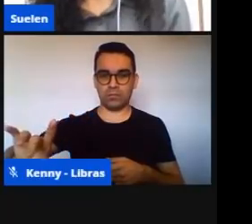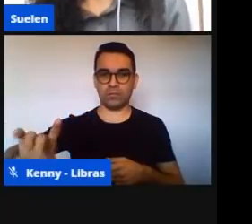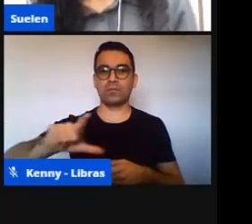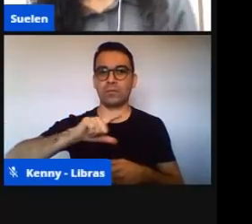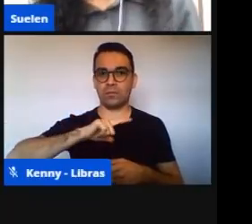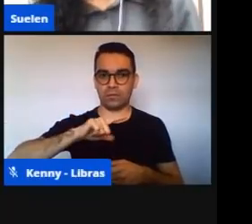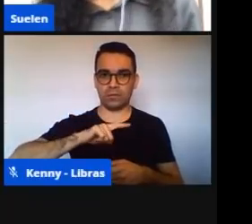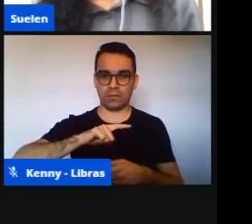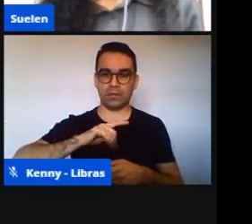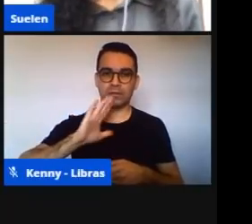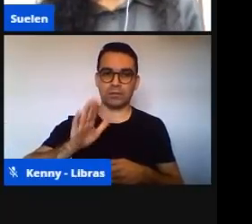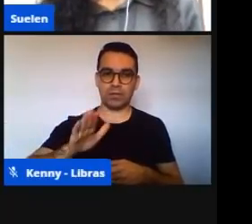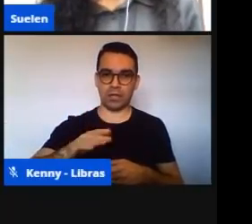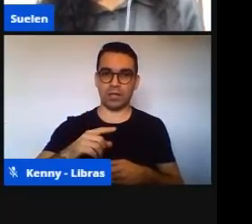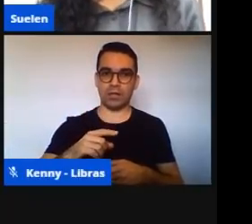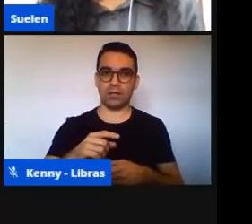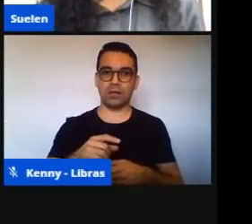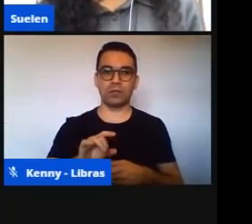contaminação.